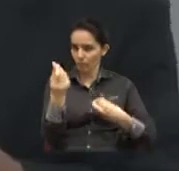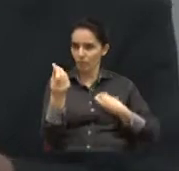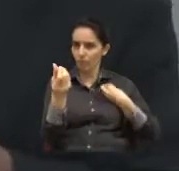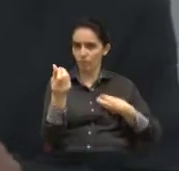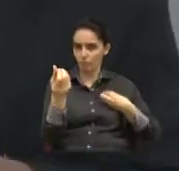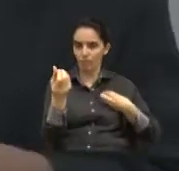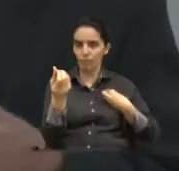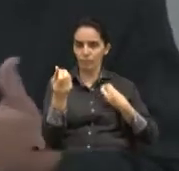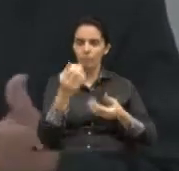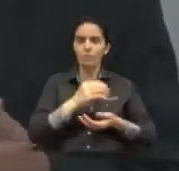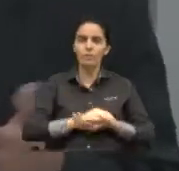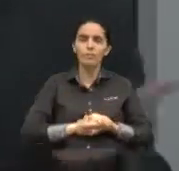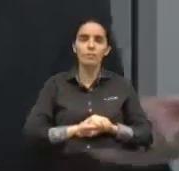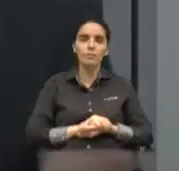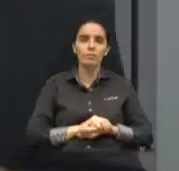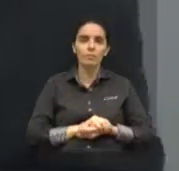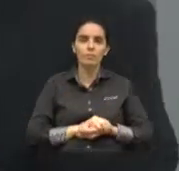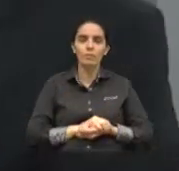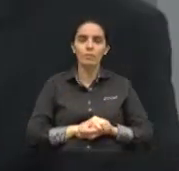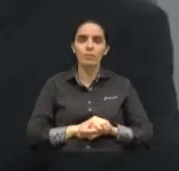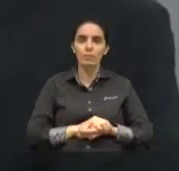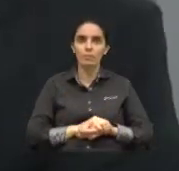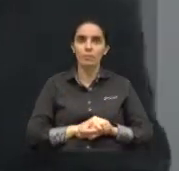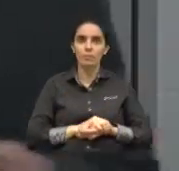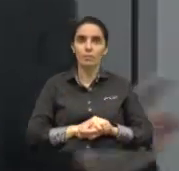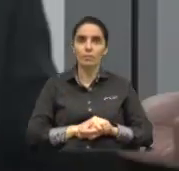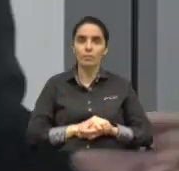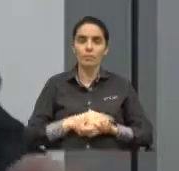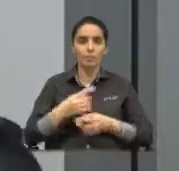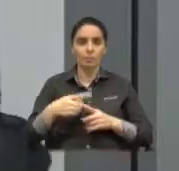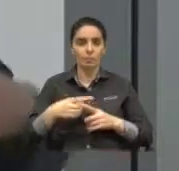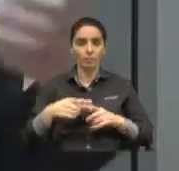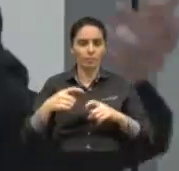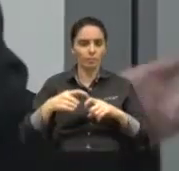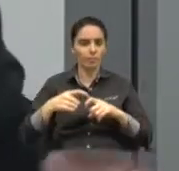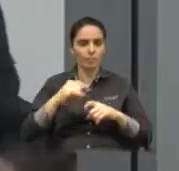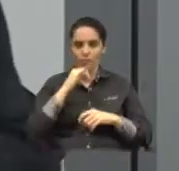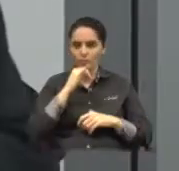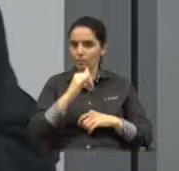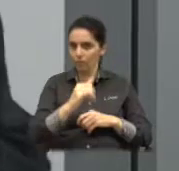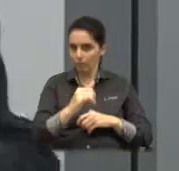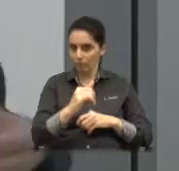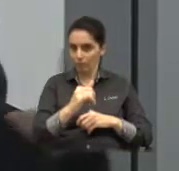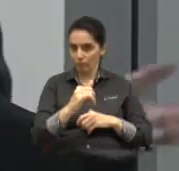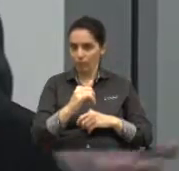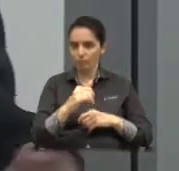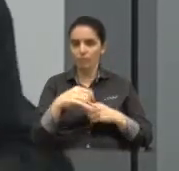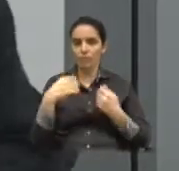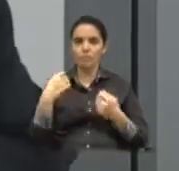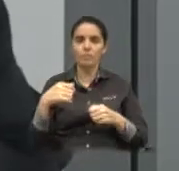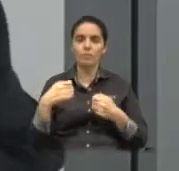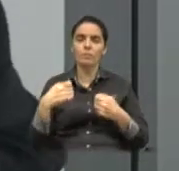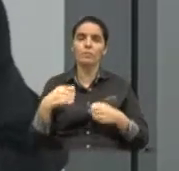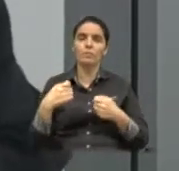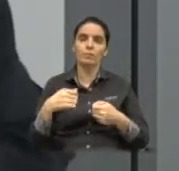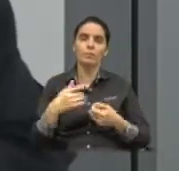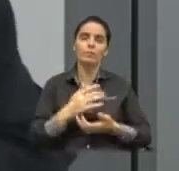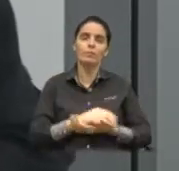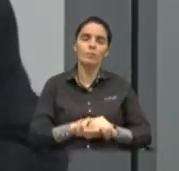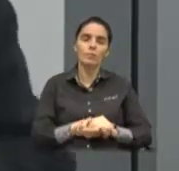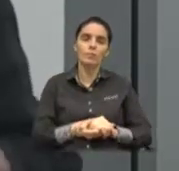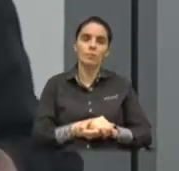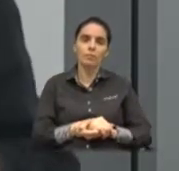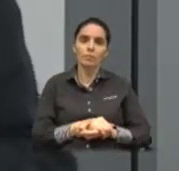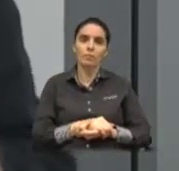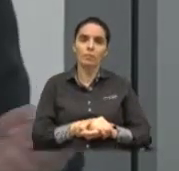doutor Rafael, até por nobres colegas, até por recomendações médicas para aumentar a sobrevida.